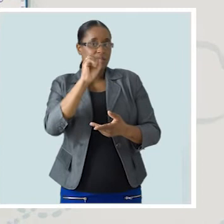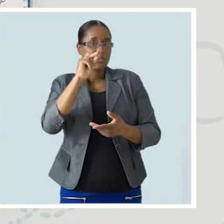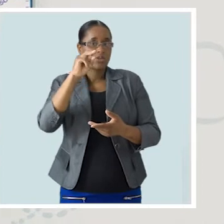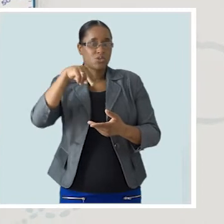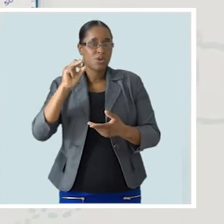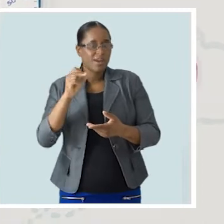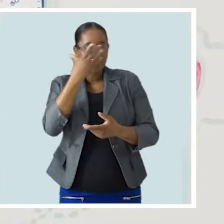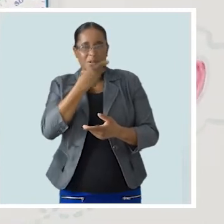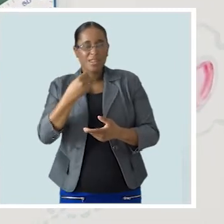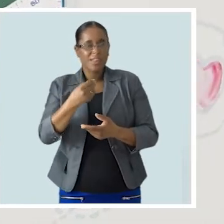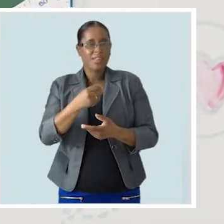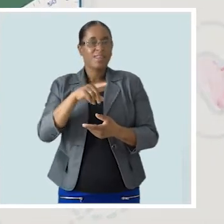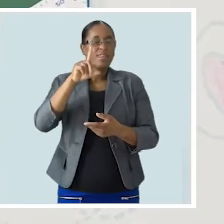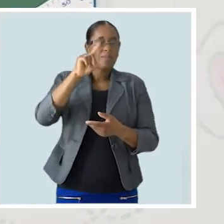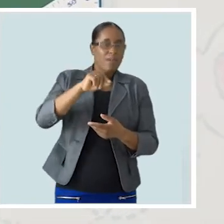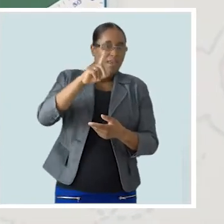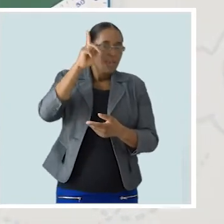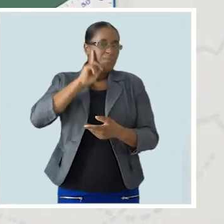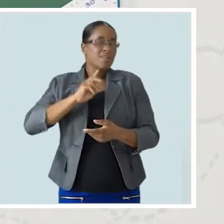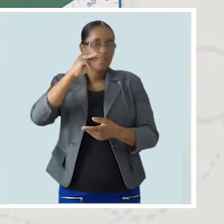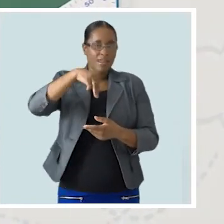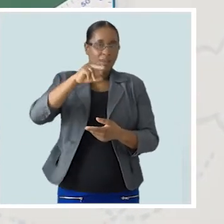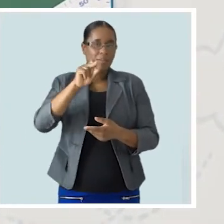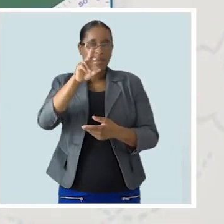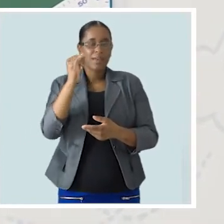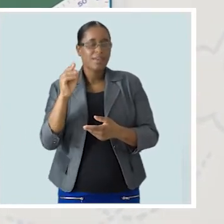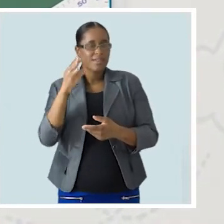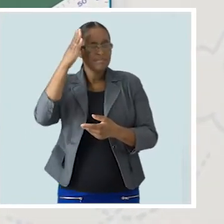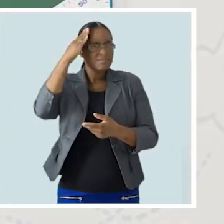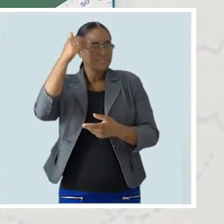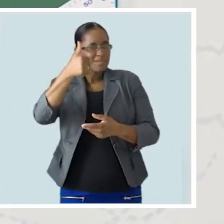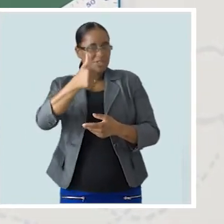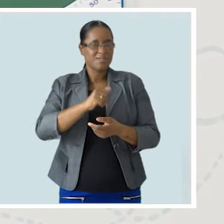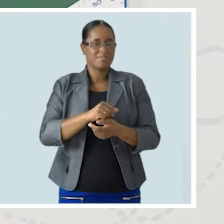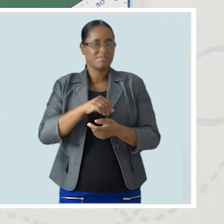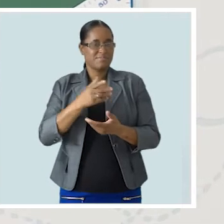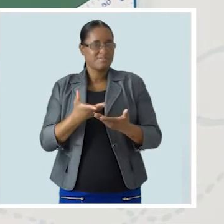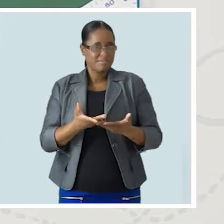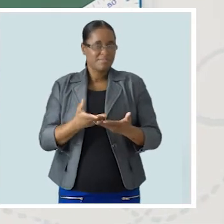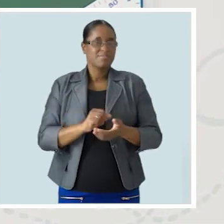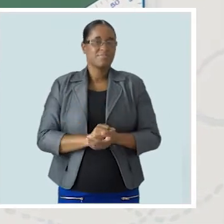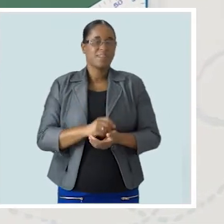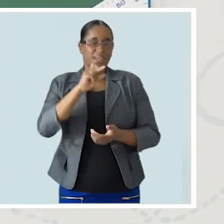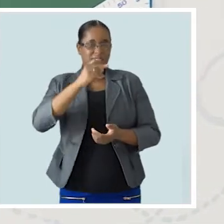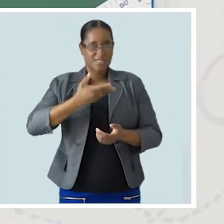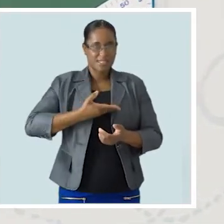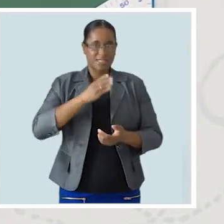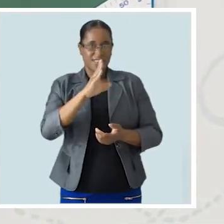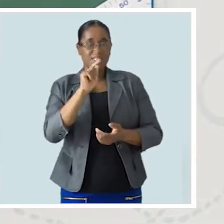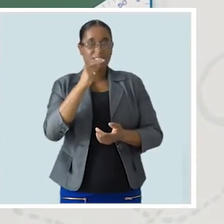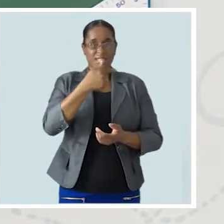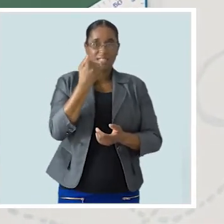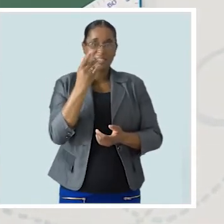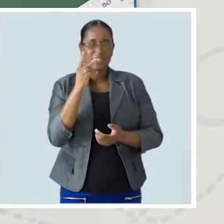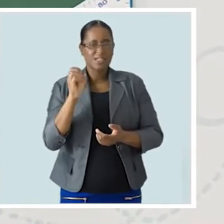inteligente, então estamos a atribuir qualidades. Os adjetivos, como sabem, aliás,